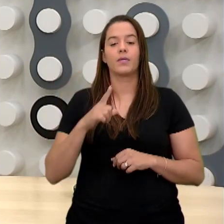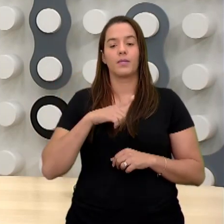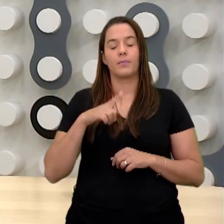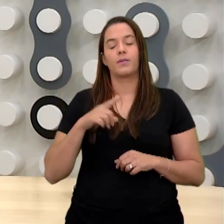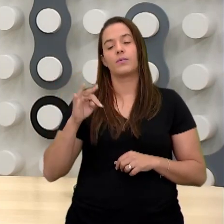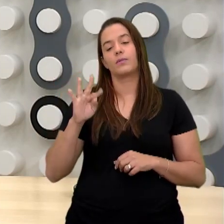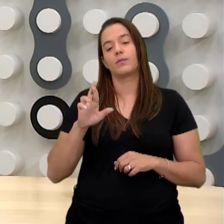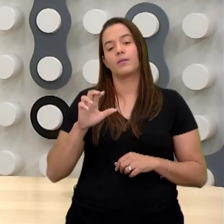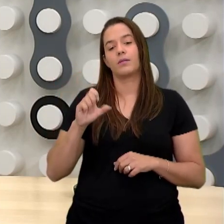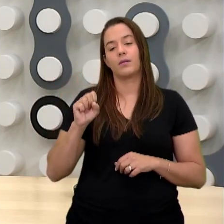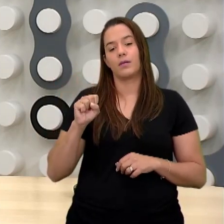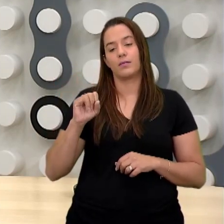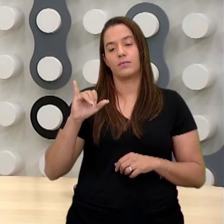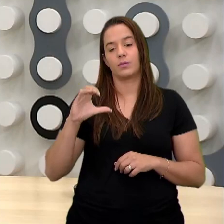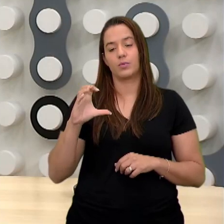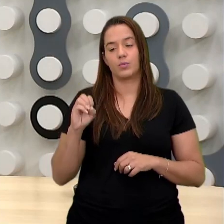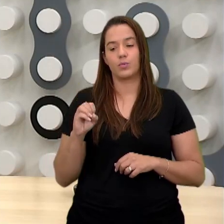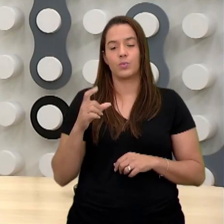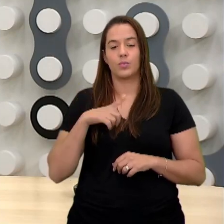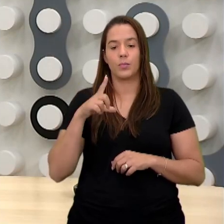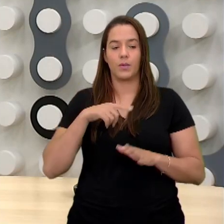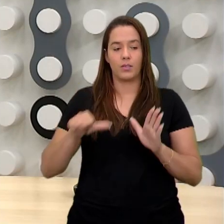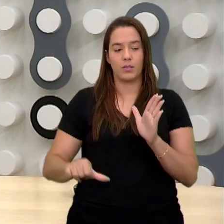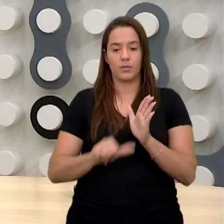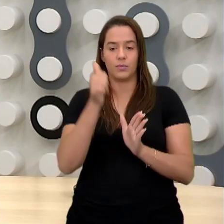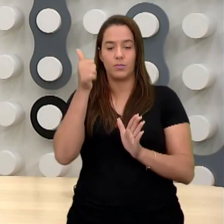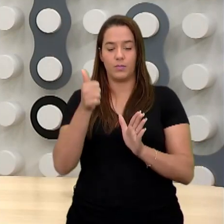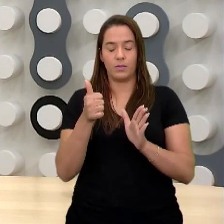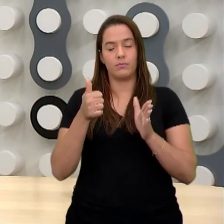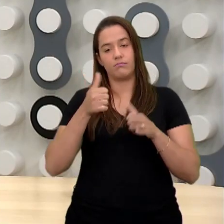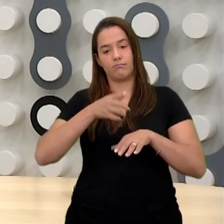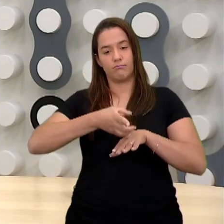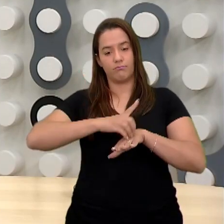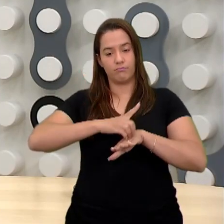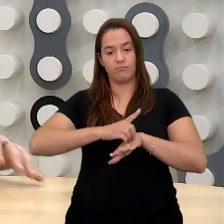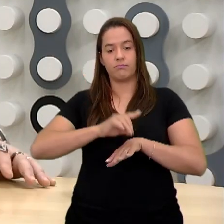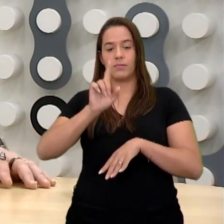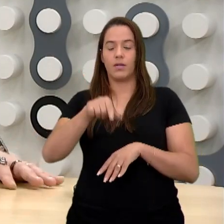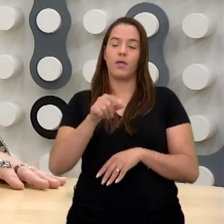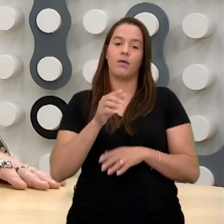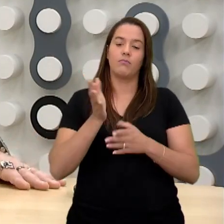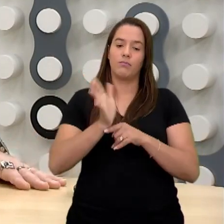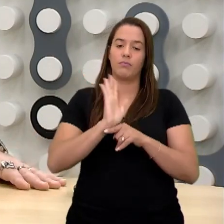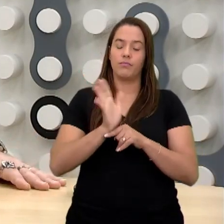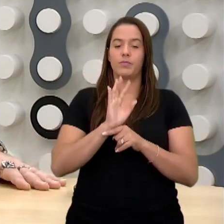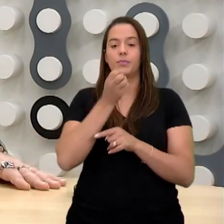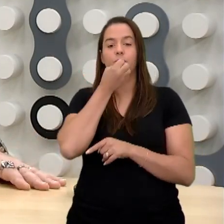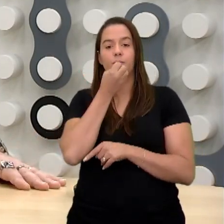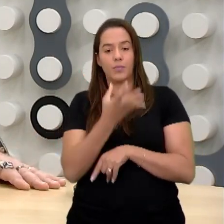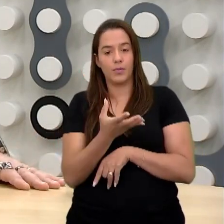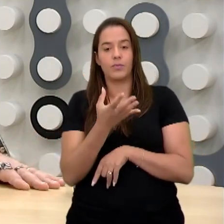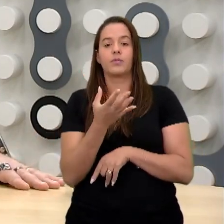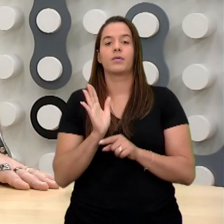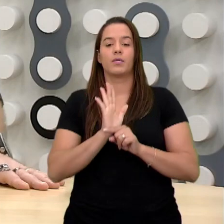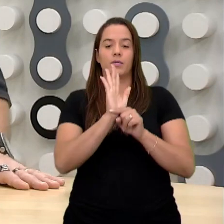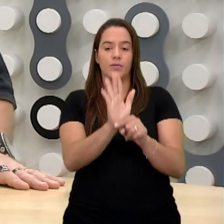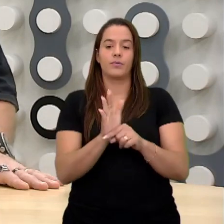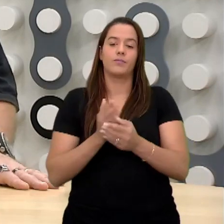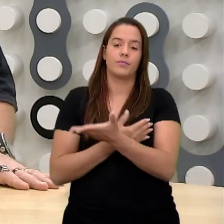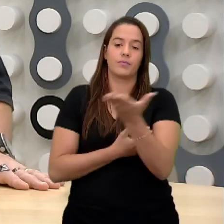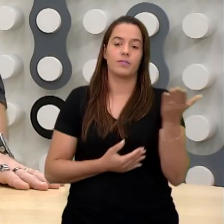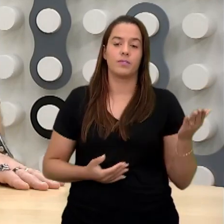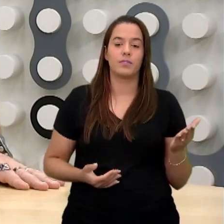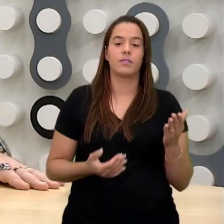né, com o surgimento, né, dos primeiros dinossauros. Então é um vídeo muito interessante, né, que eu trouxe para vocês, que também está